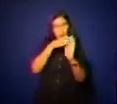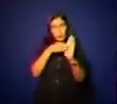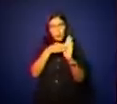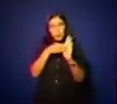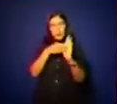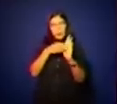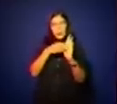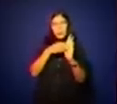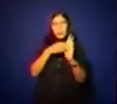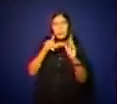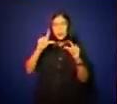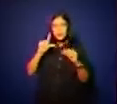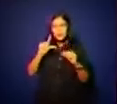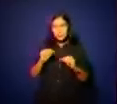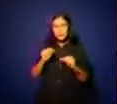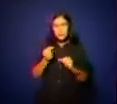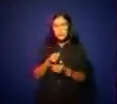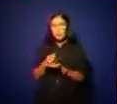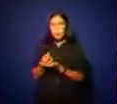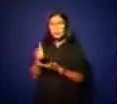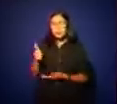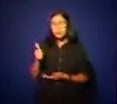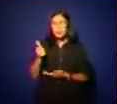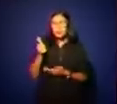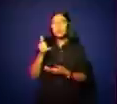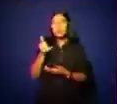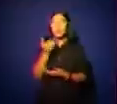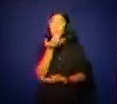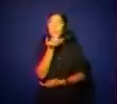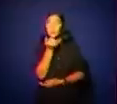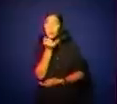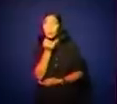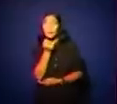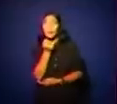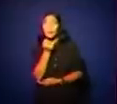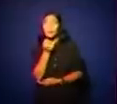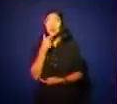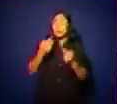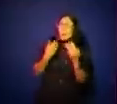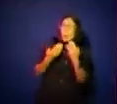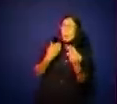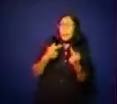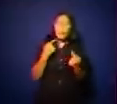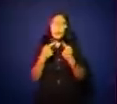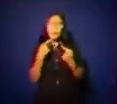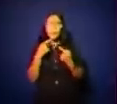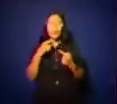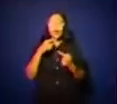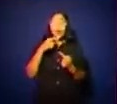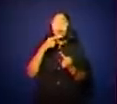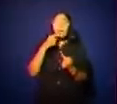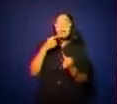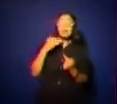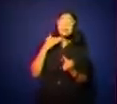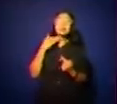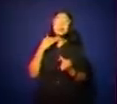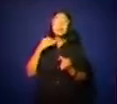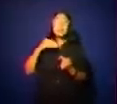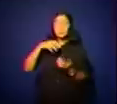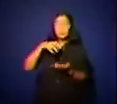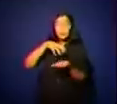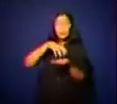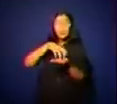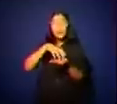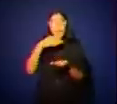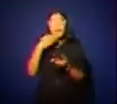ao aumento de preço de energia e de alimentos e a gente discutia entre os banqueiros centrais o que que faz Qual é a melhor coisa para fazer